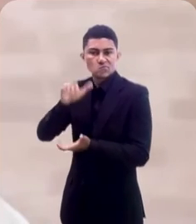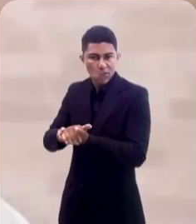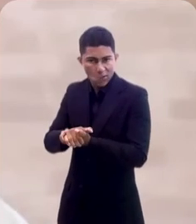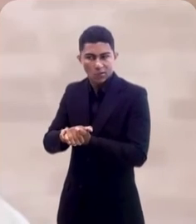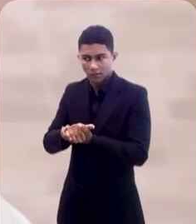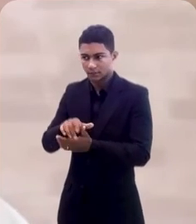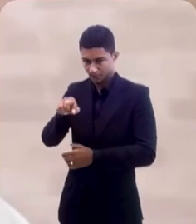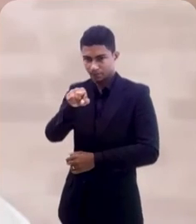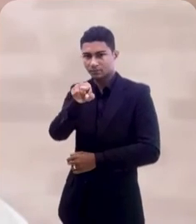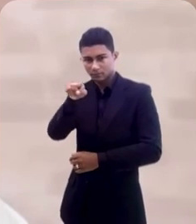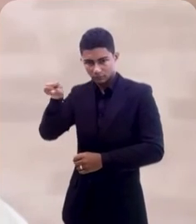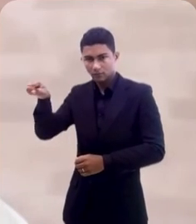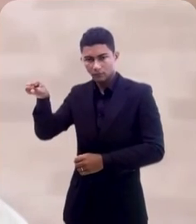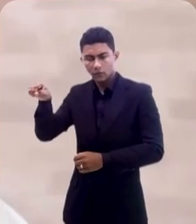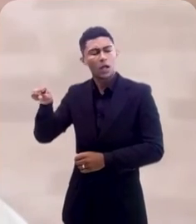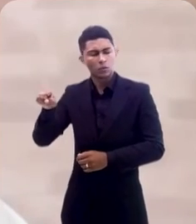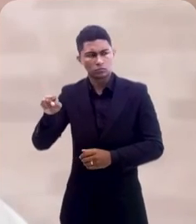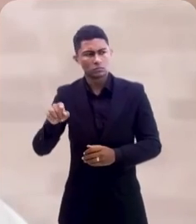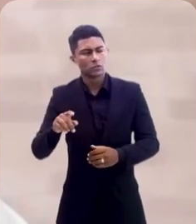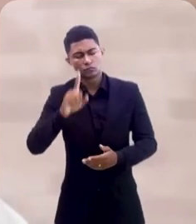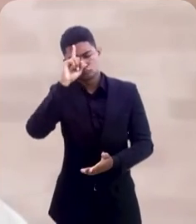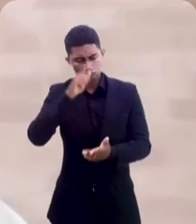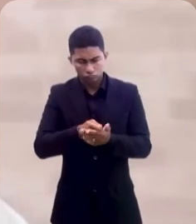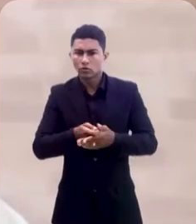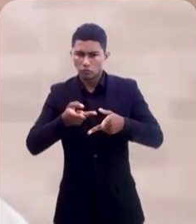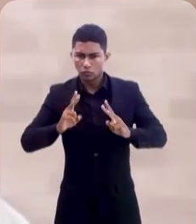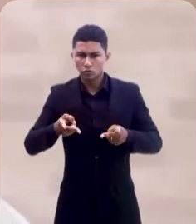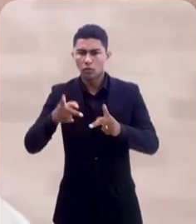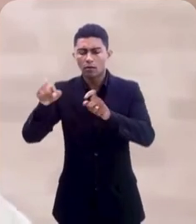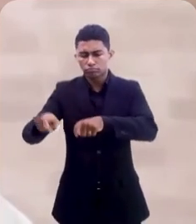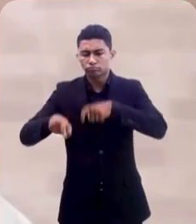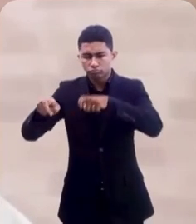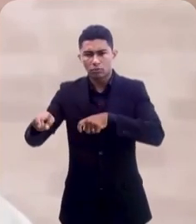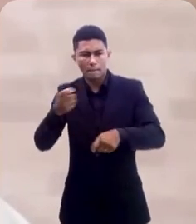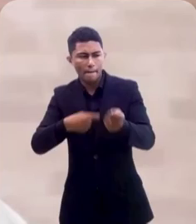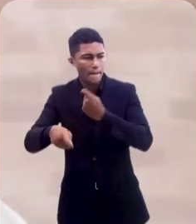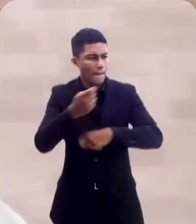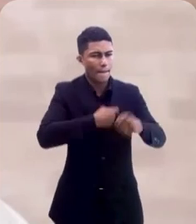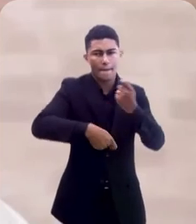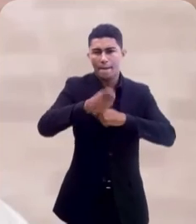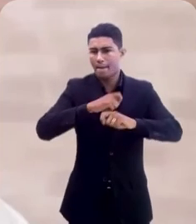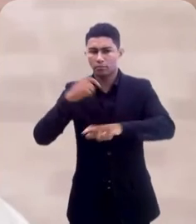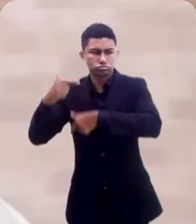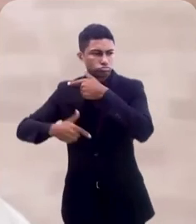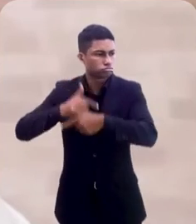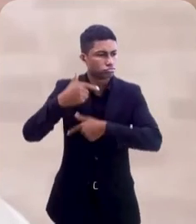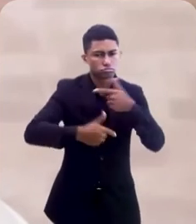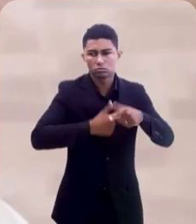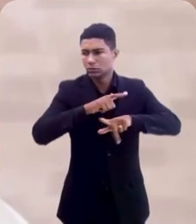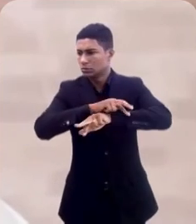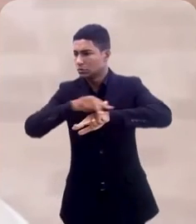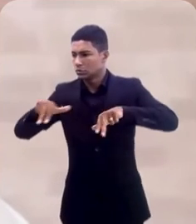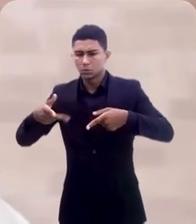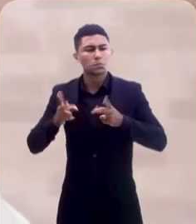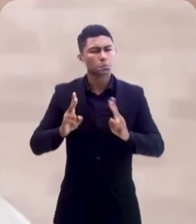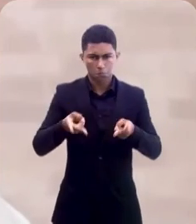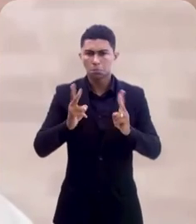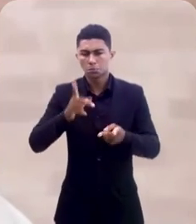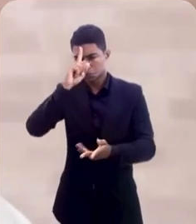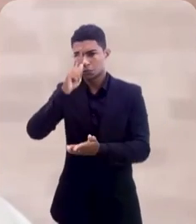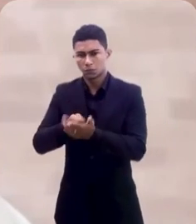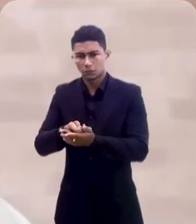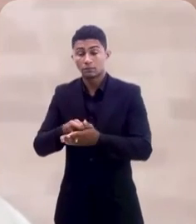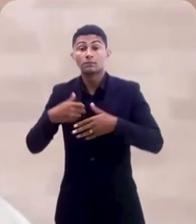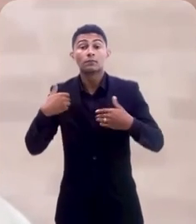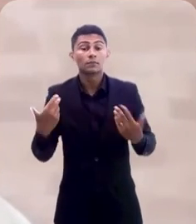esposa, permanecerem à frente do negócio e mantendo a propriedade rural,